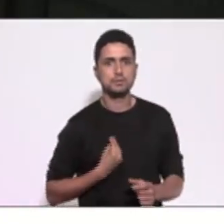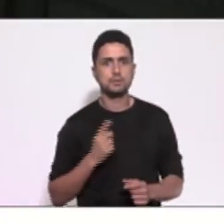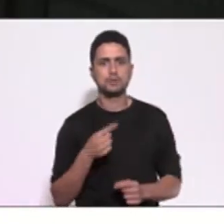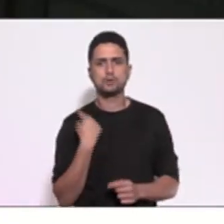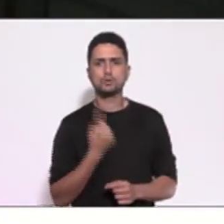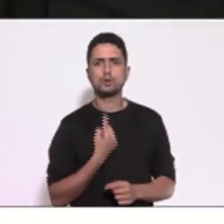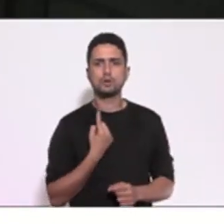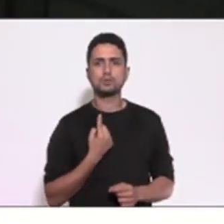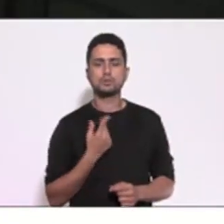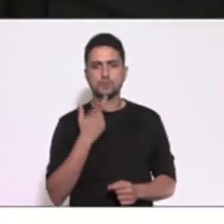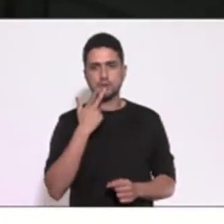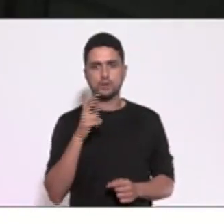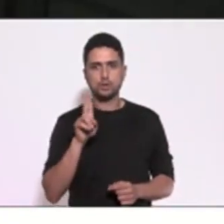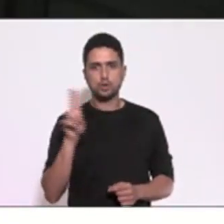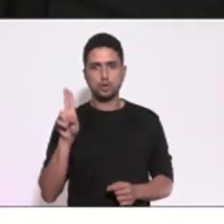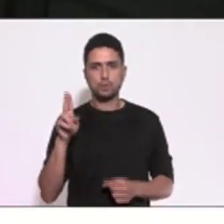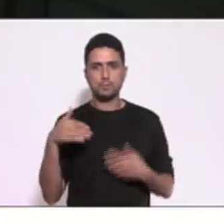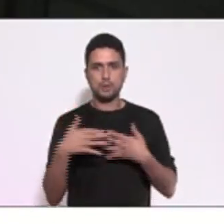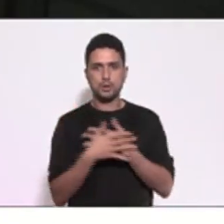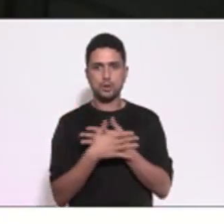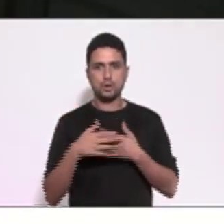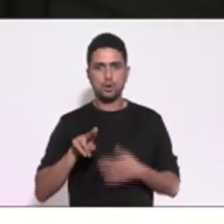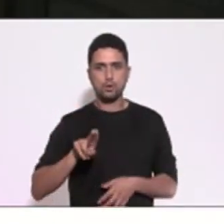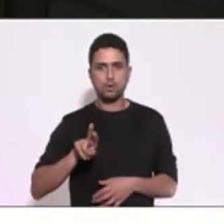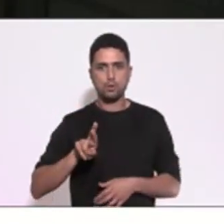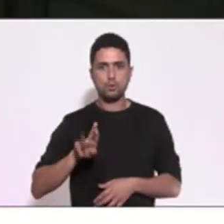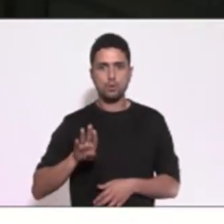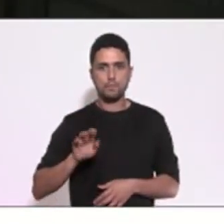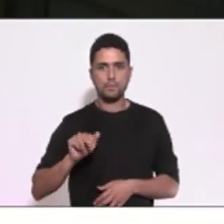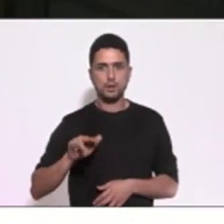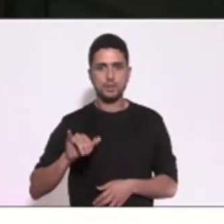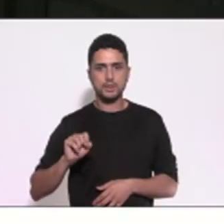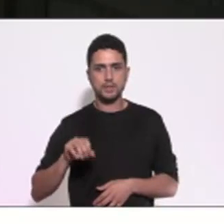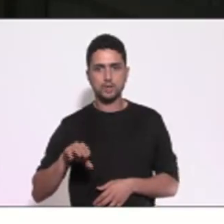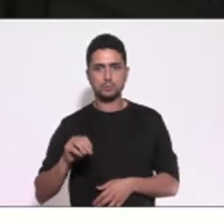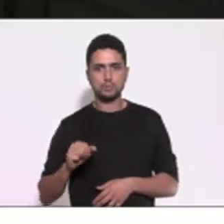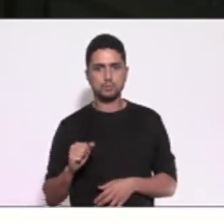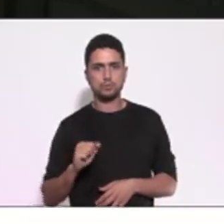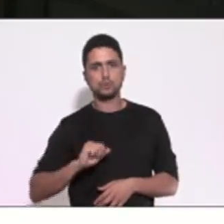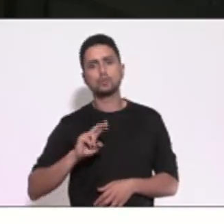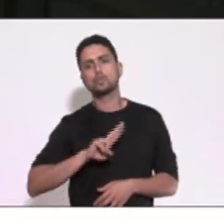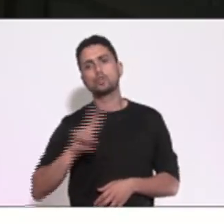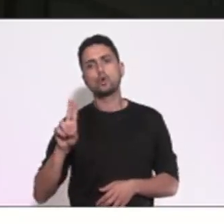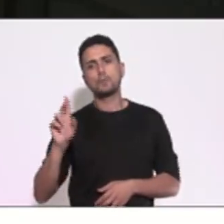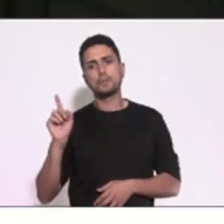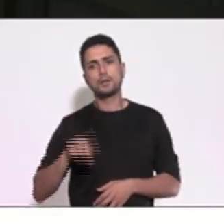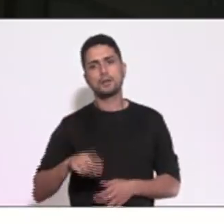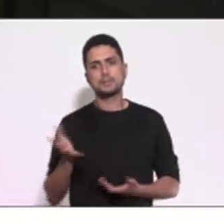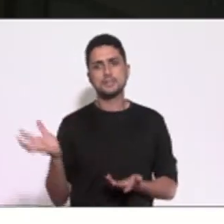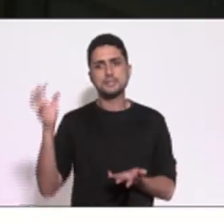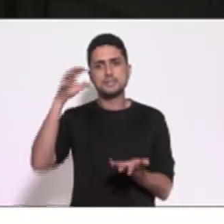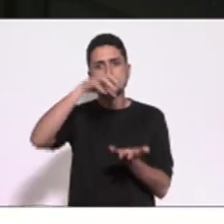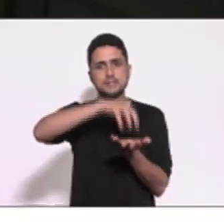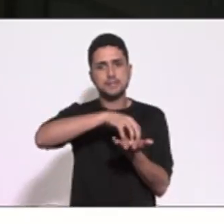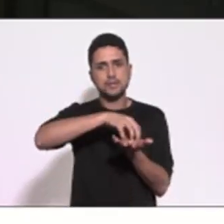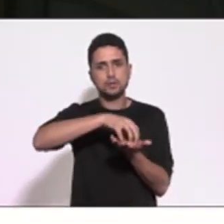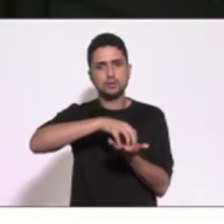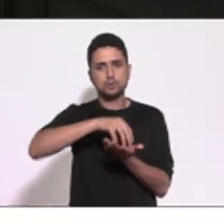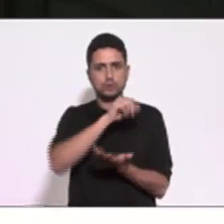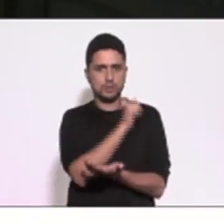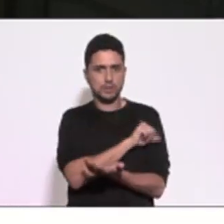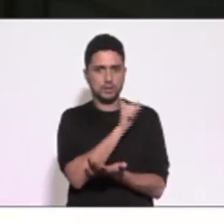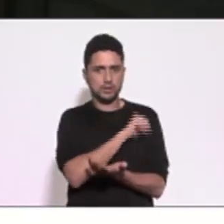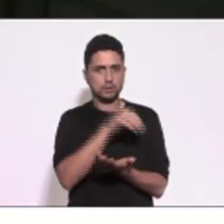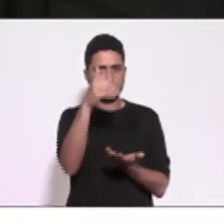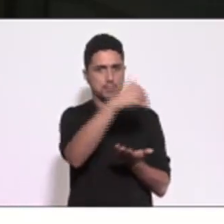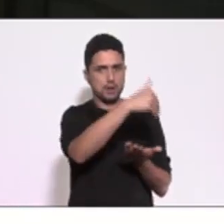chamamos no urbanismo. Ali é um espaço que você pode considerar como centralidade na cidade do Rio de